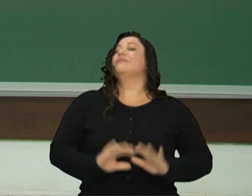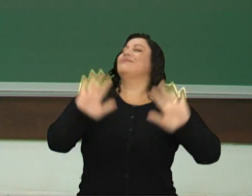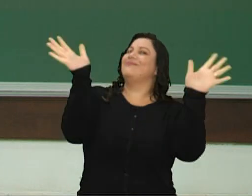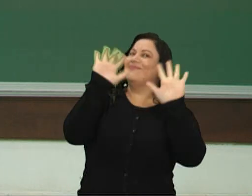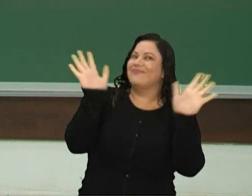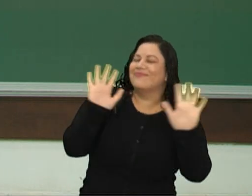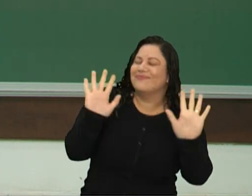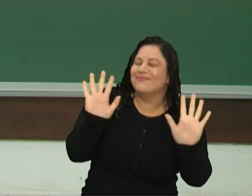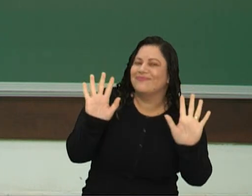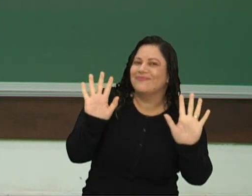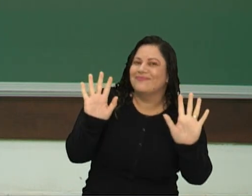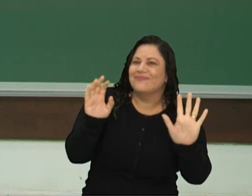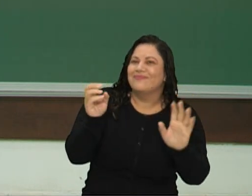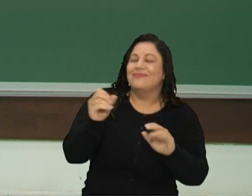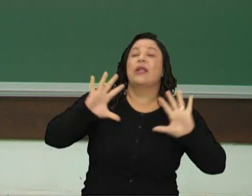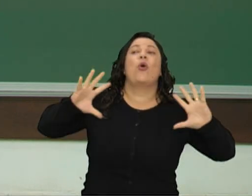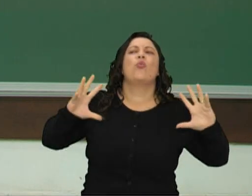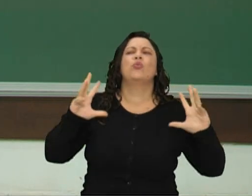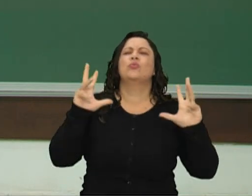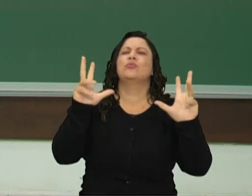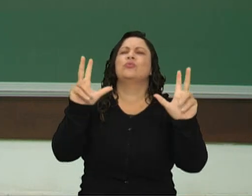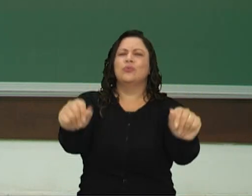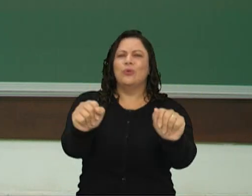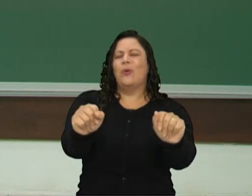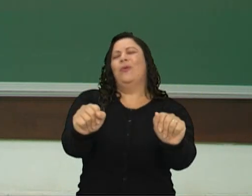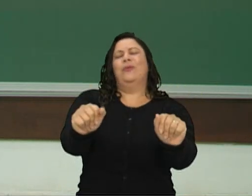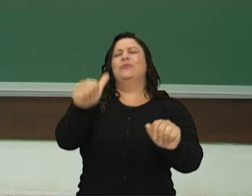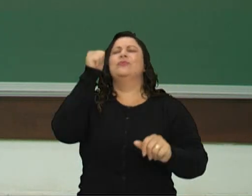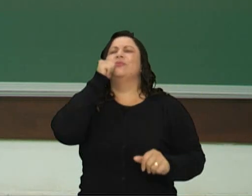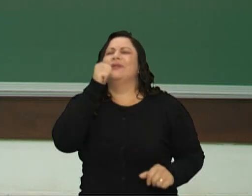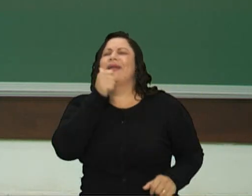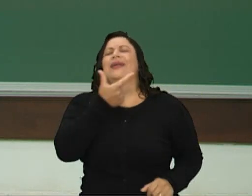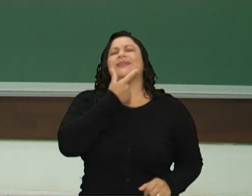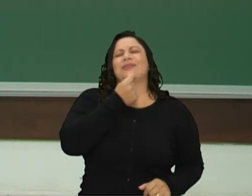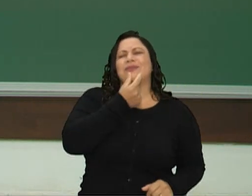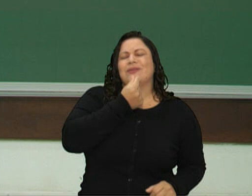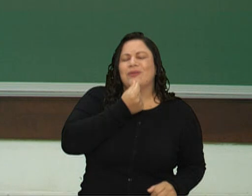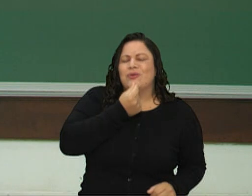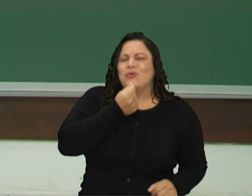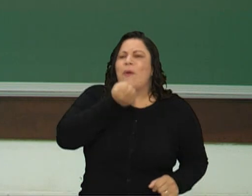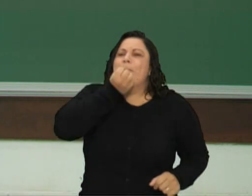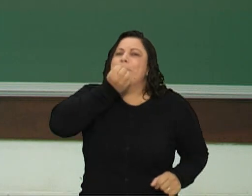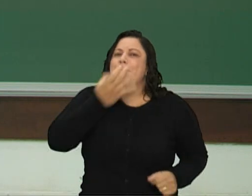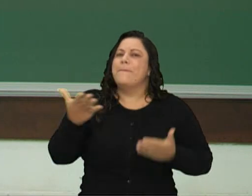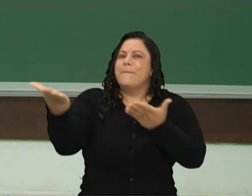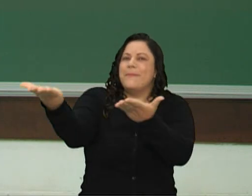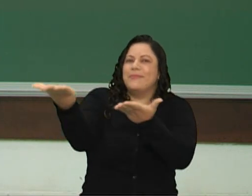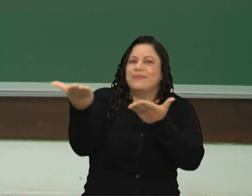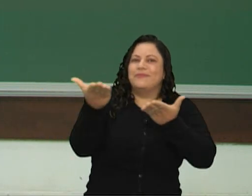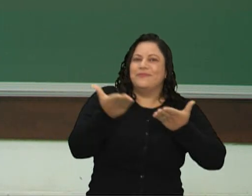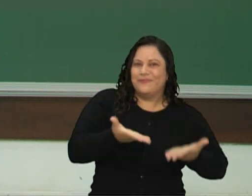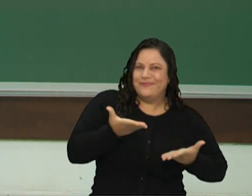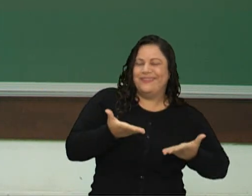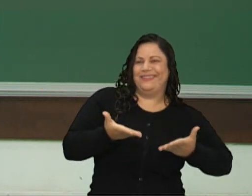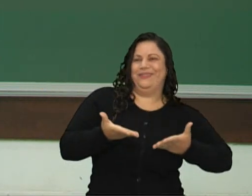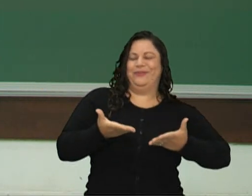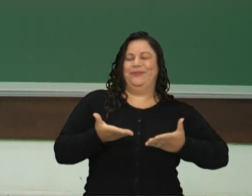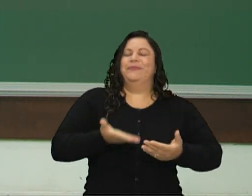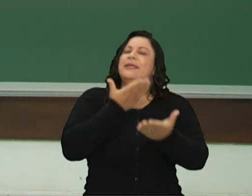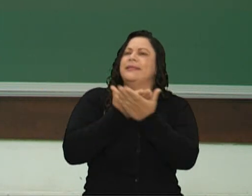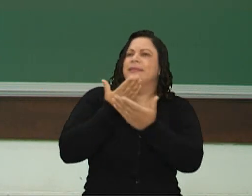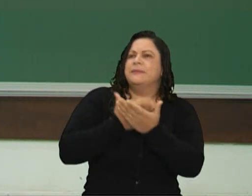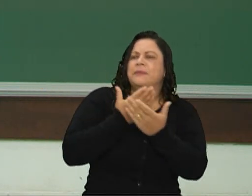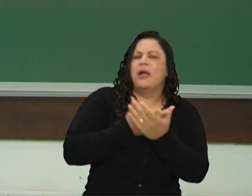Olá, sejam todos e todas muito bem-vindos a mais uma aula de ensino